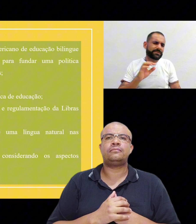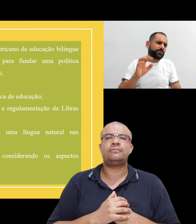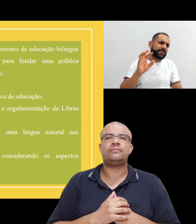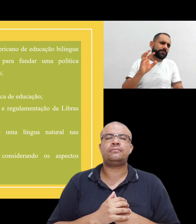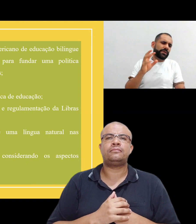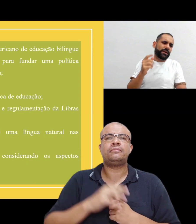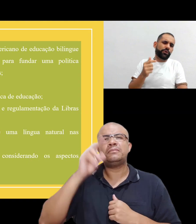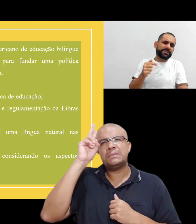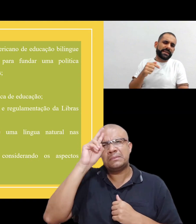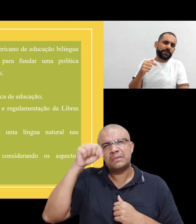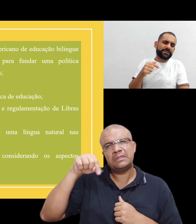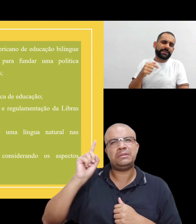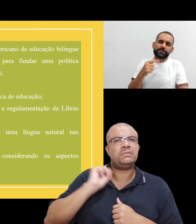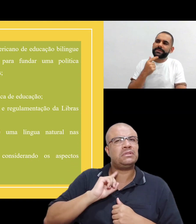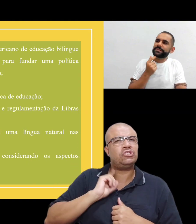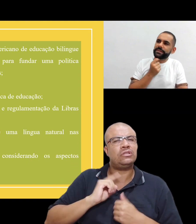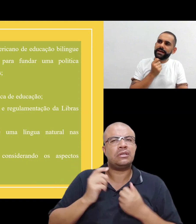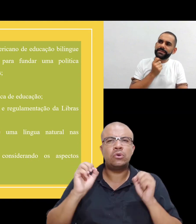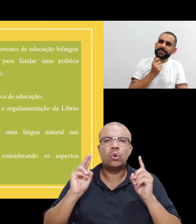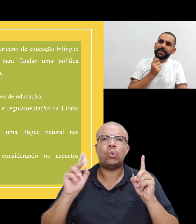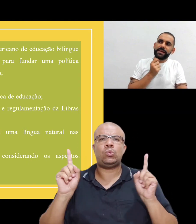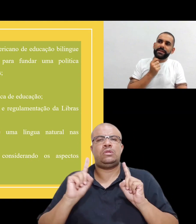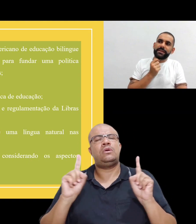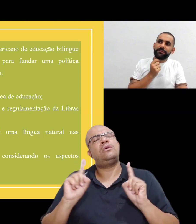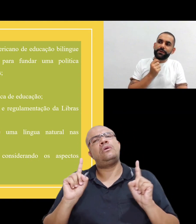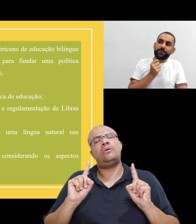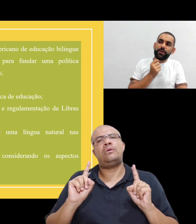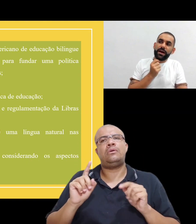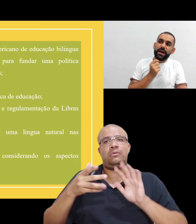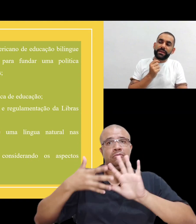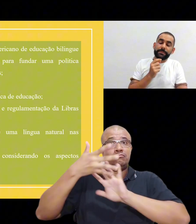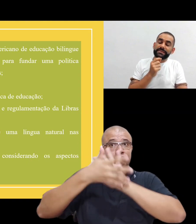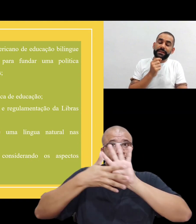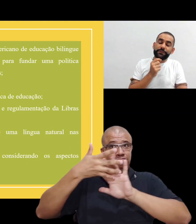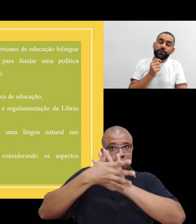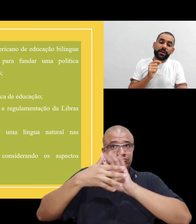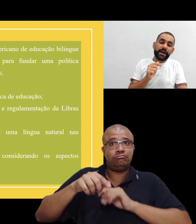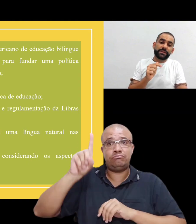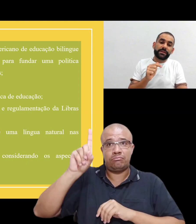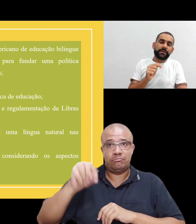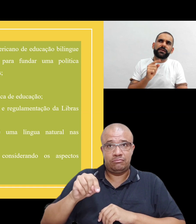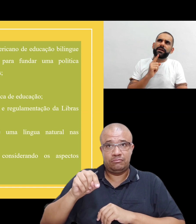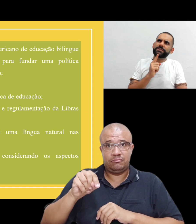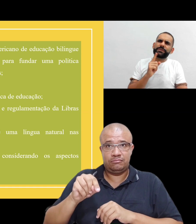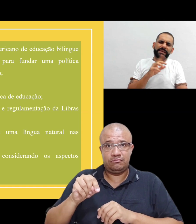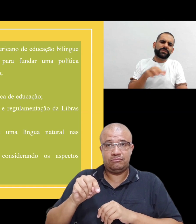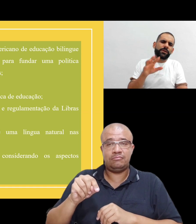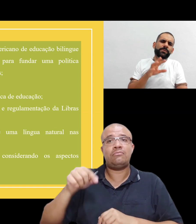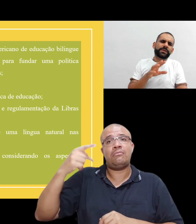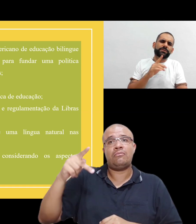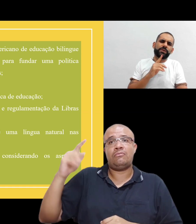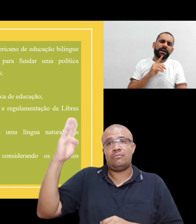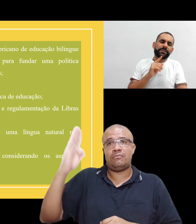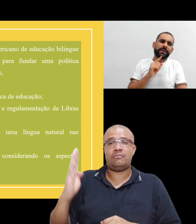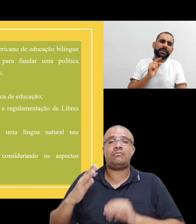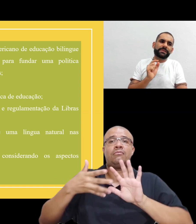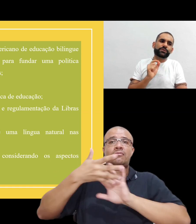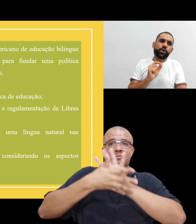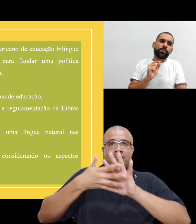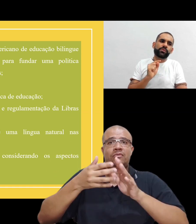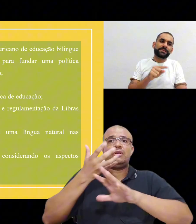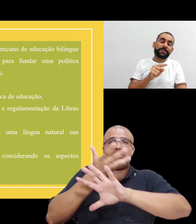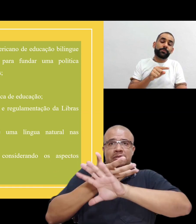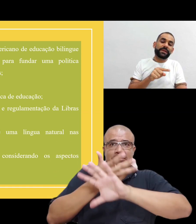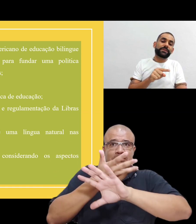eu não me recordo se é aqui no estado de Minas Gerais, que a Libras ela foi colocada, acho que foi nacionalmente, colocada a